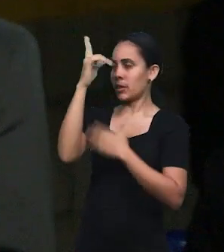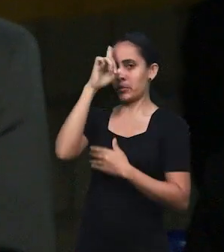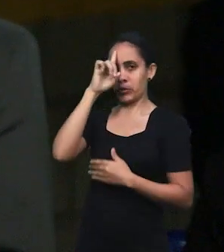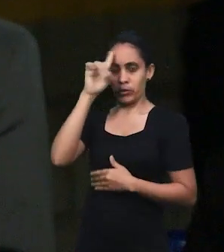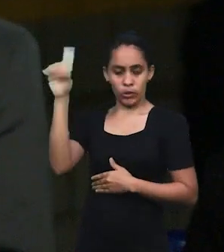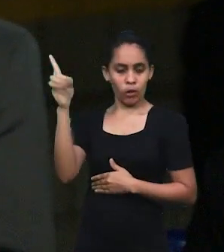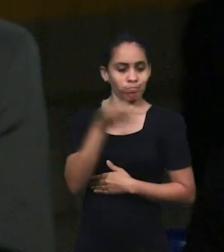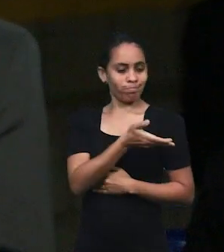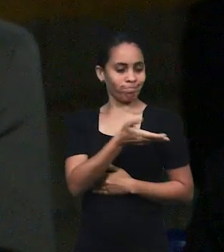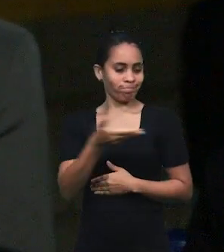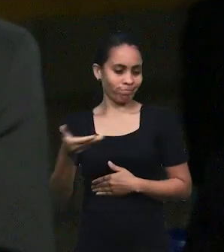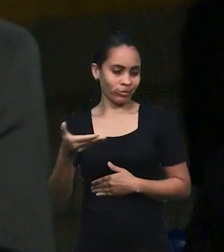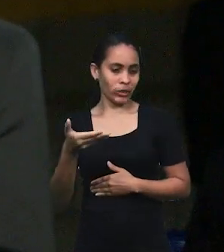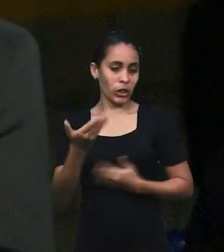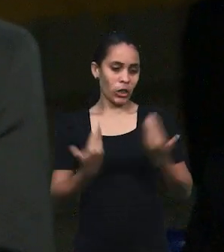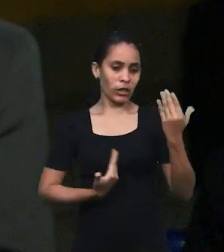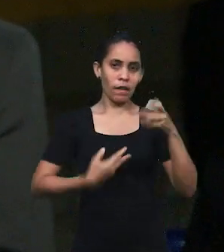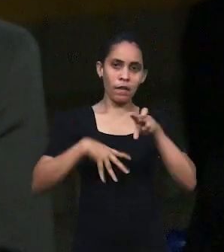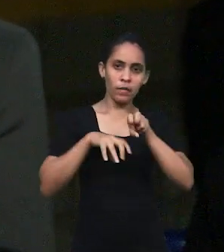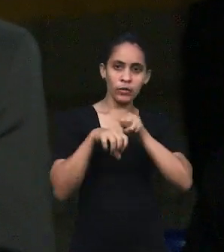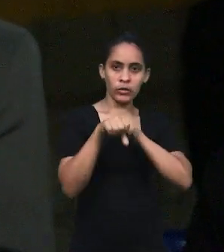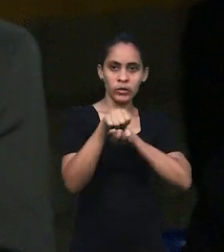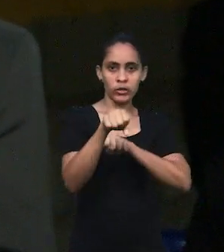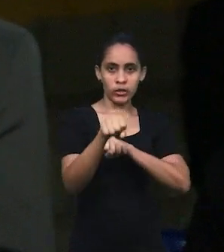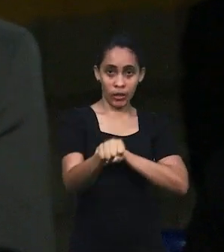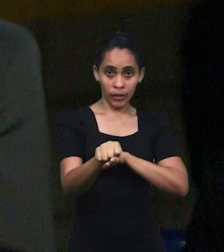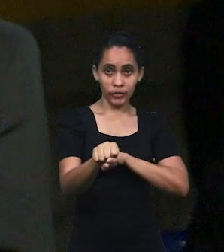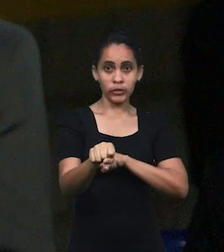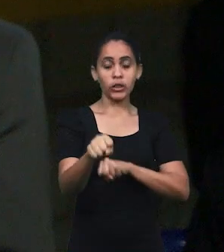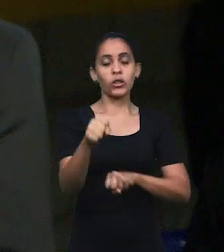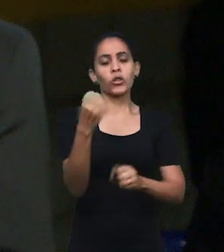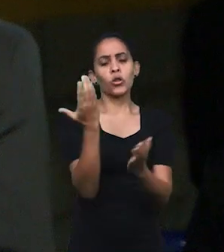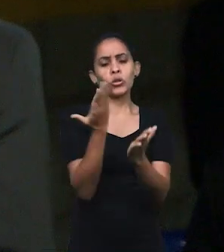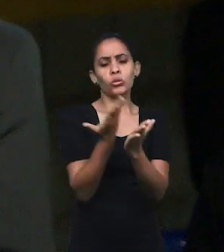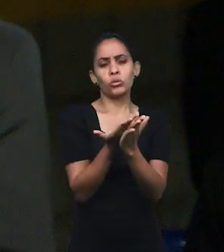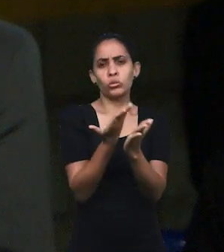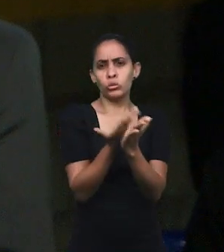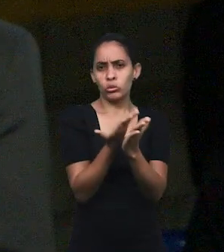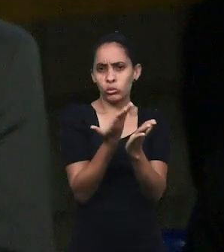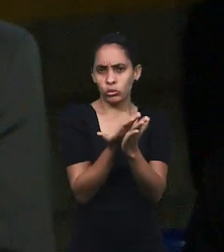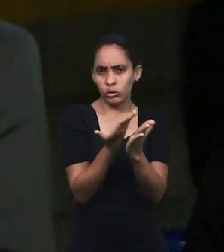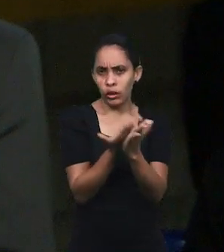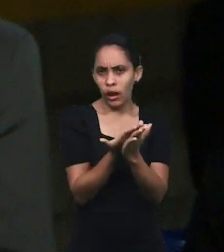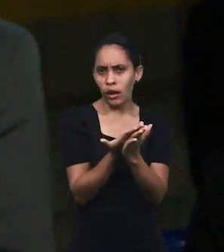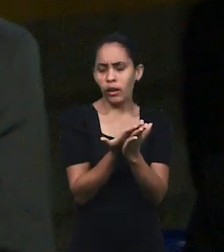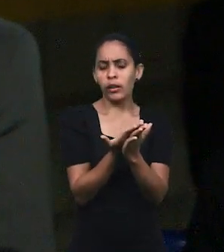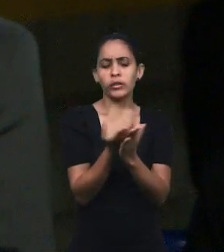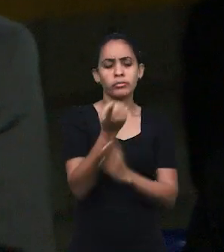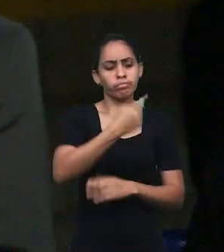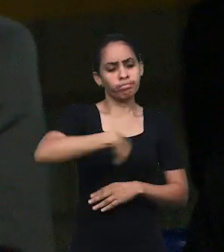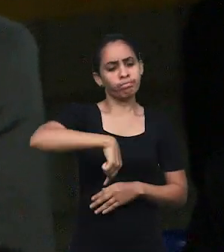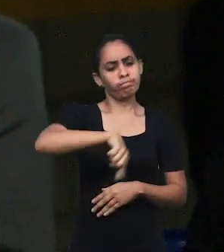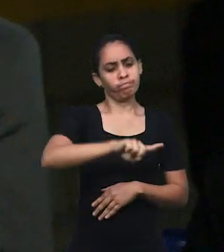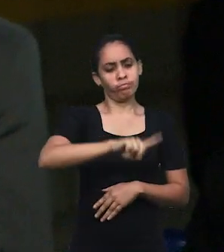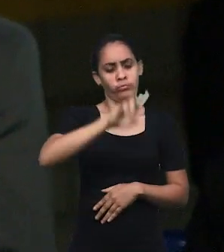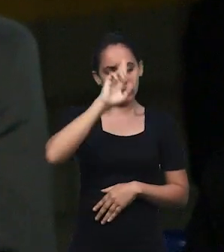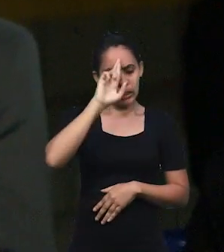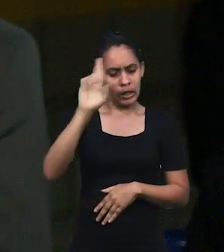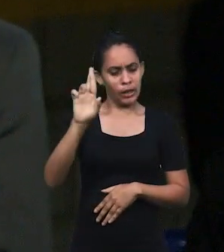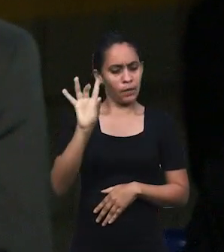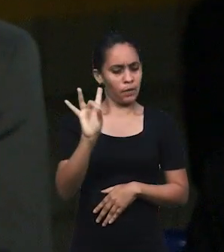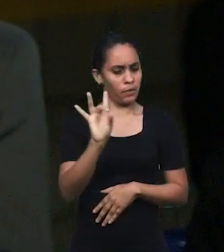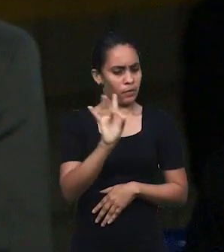Glorificamos por esses formandos, Senhor, pelo tempo que passaram na academia, pela vitória